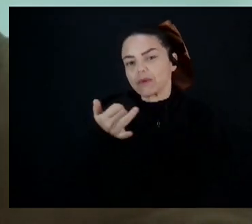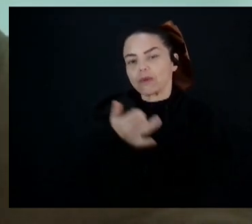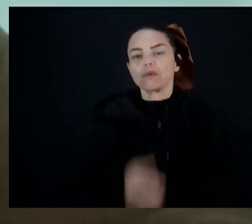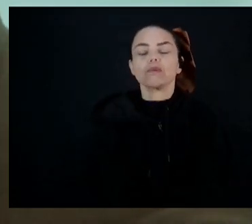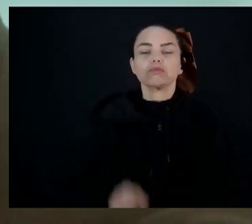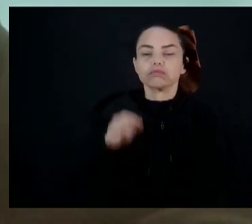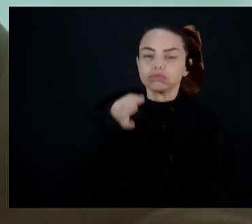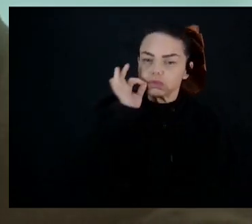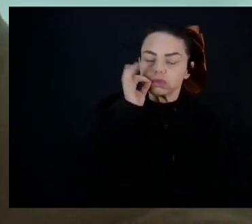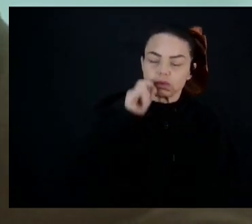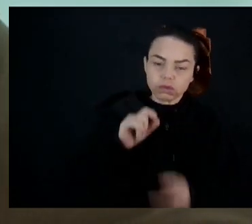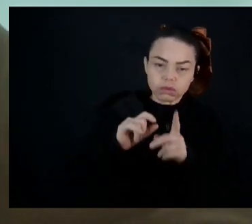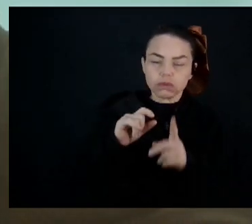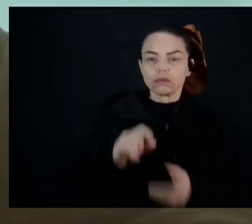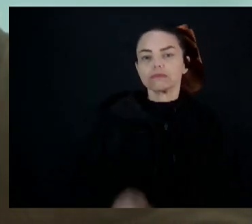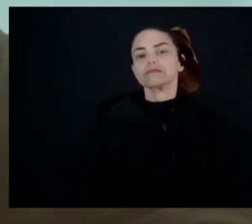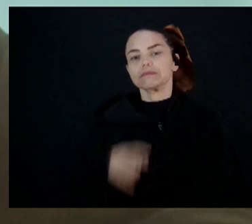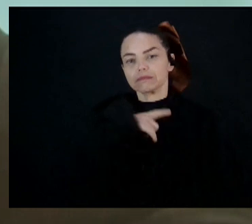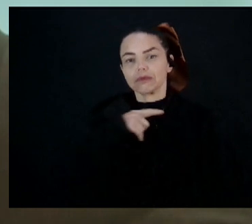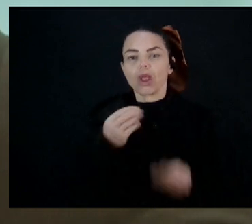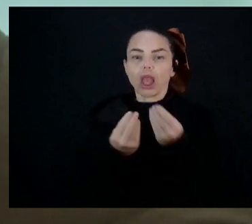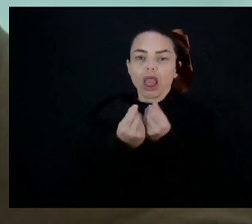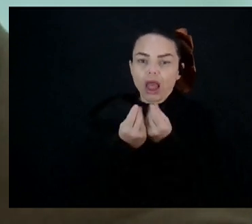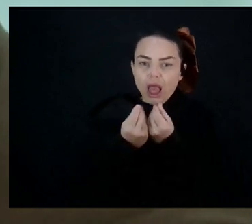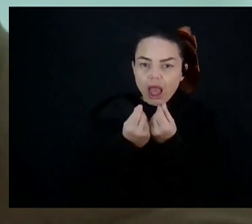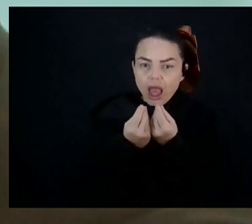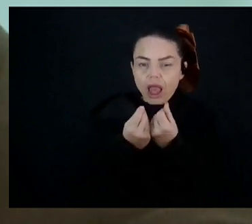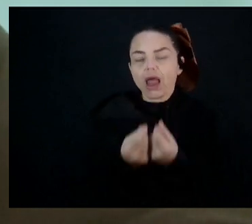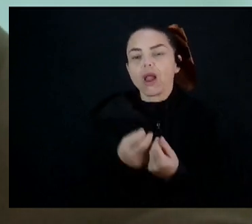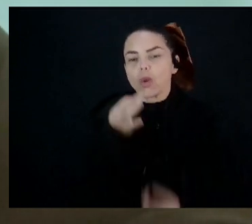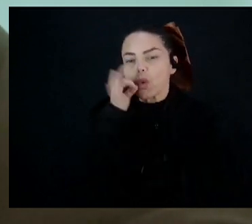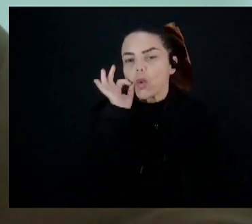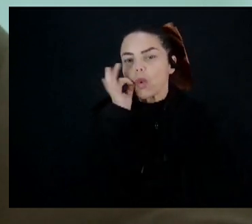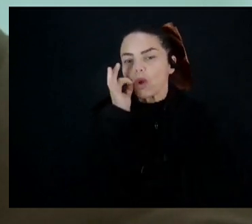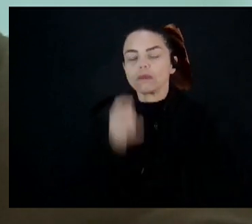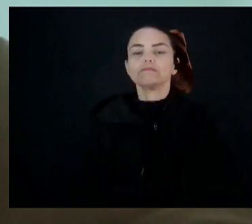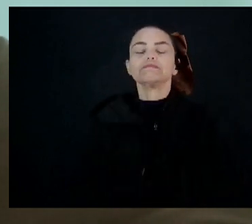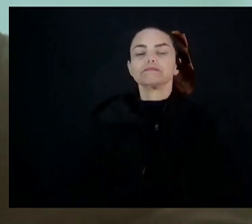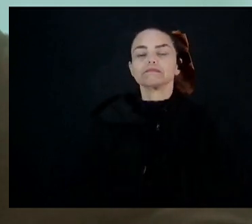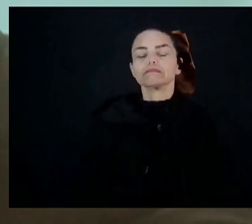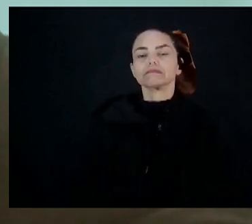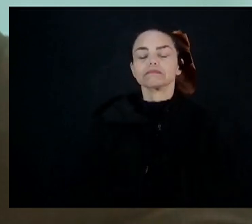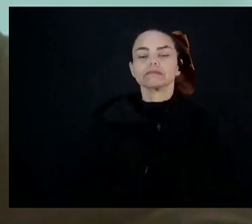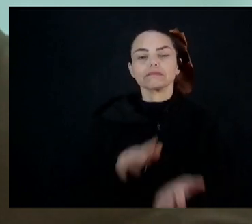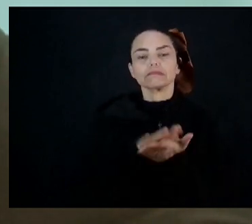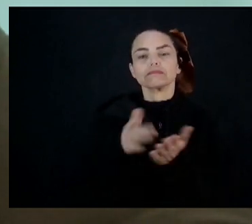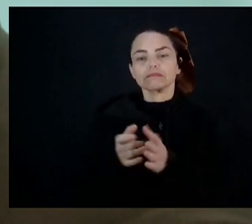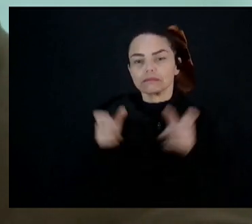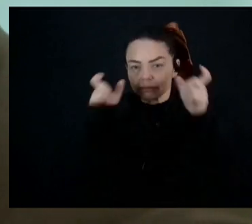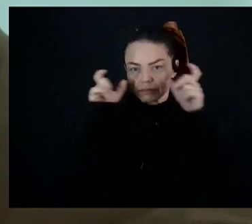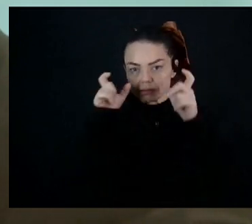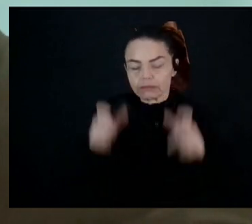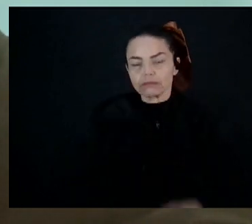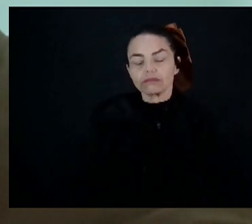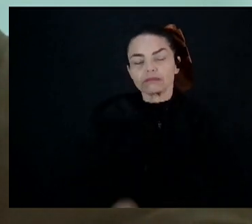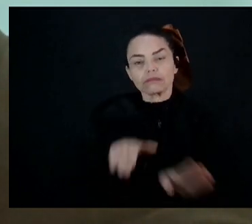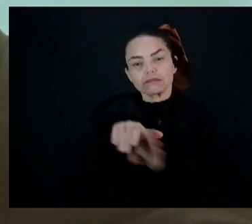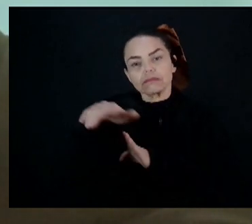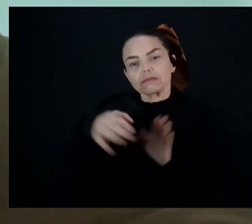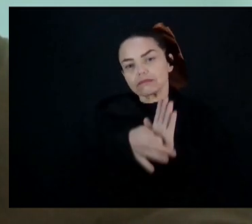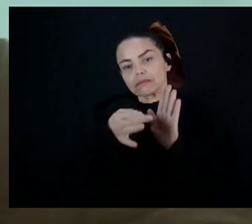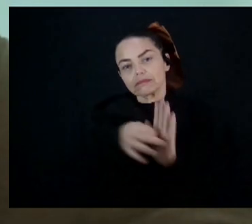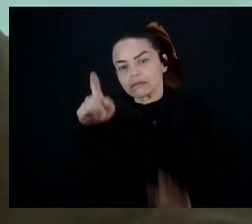pessoas que têm uma alta sensibilidade à cafeína, principalmente na insônia, e que a gente recomenda que não tomem um